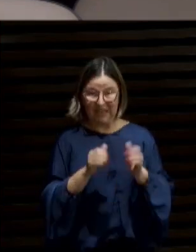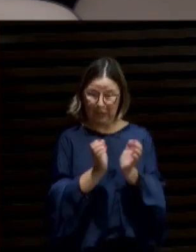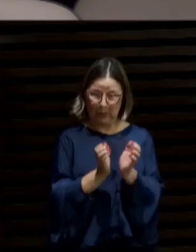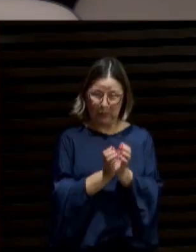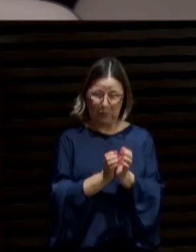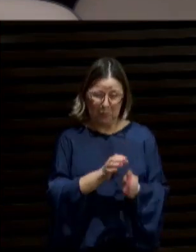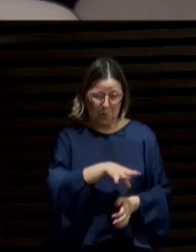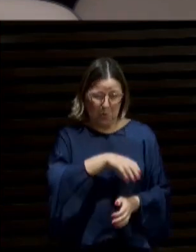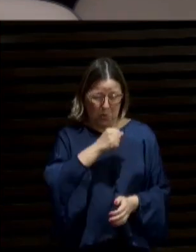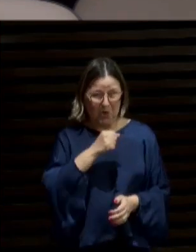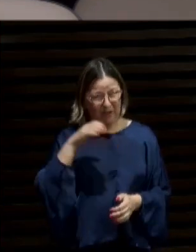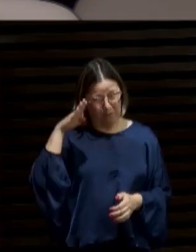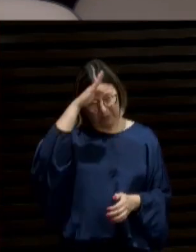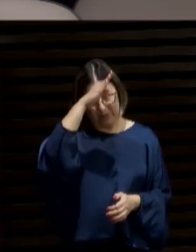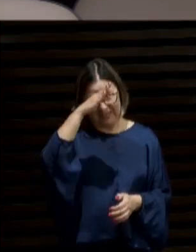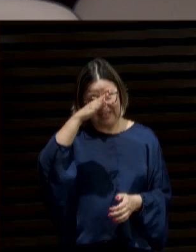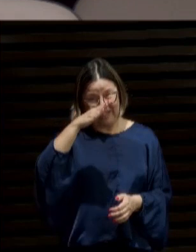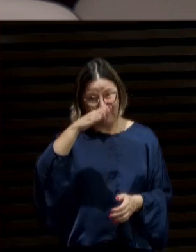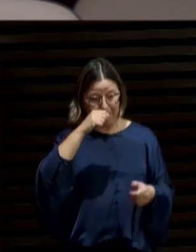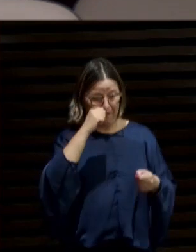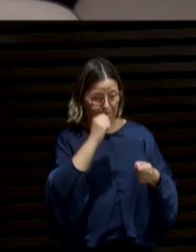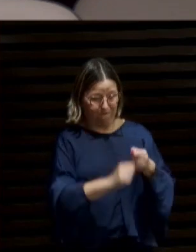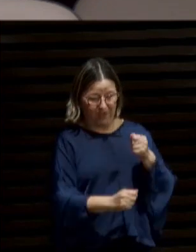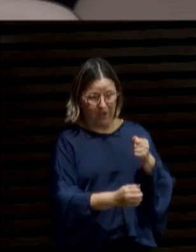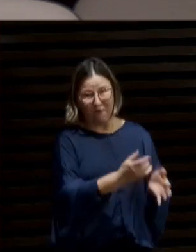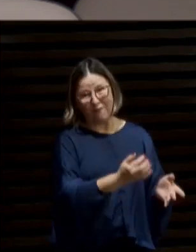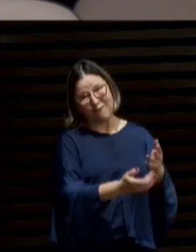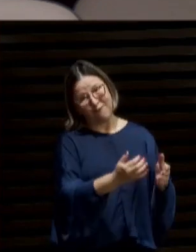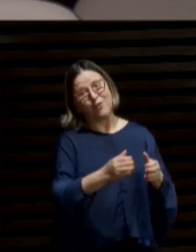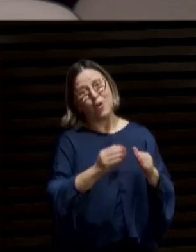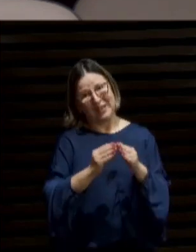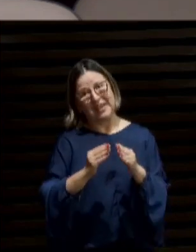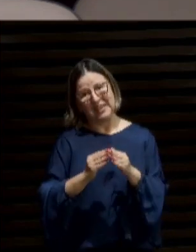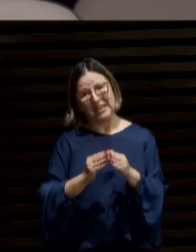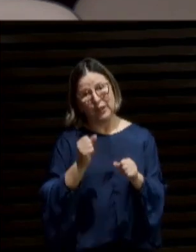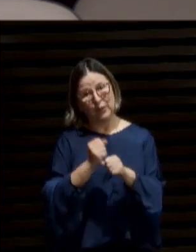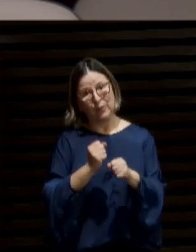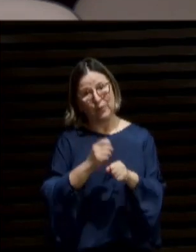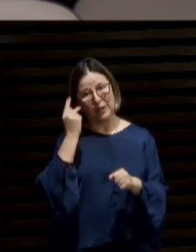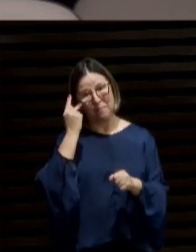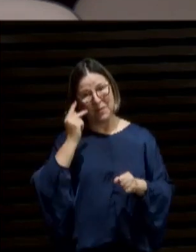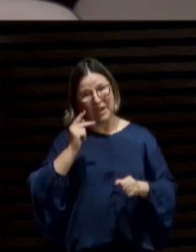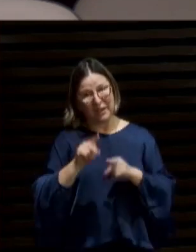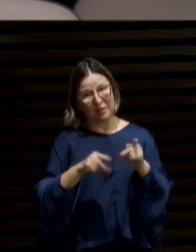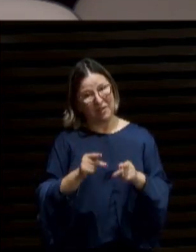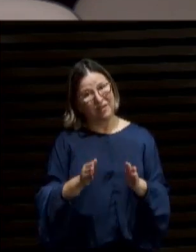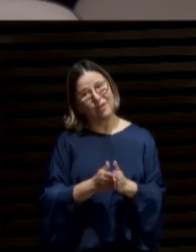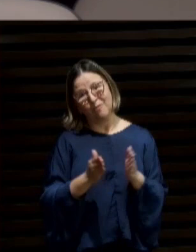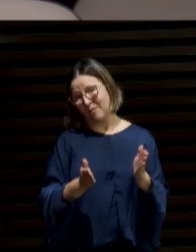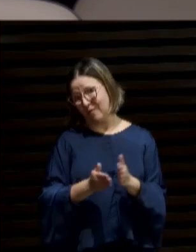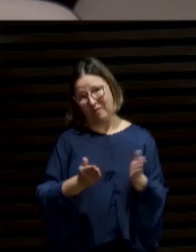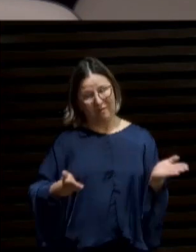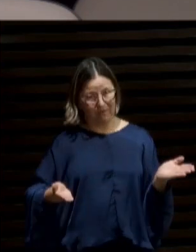de acabar com as coisas. Jesus diz assim, a minha vontade é ter um lugar, uma casa